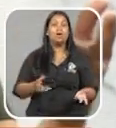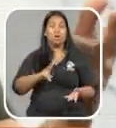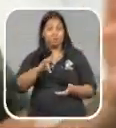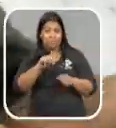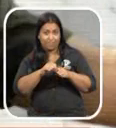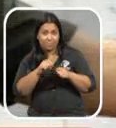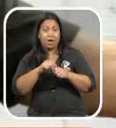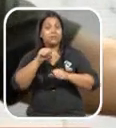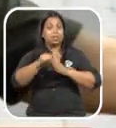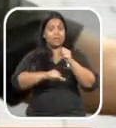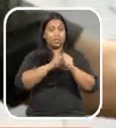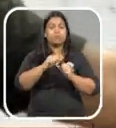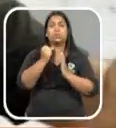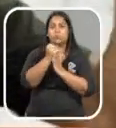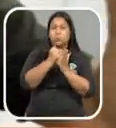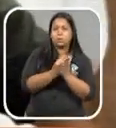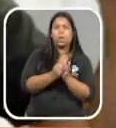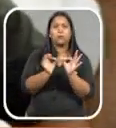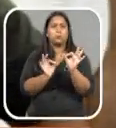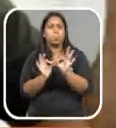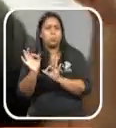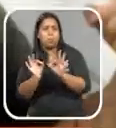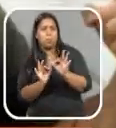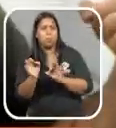o debate com a cidade. Né? Você discute